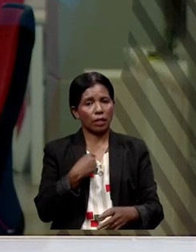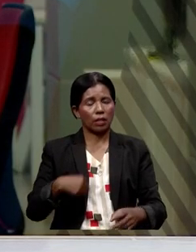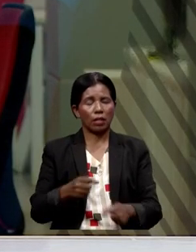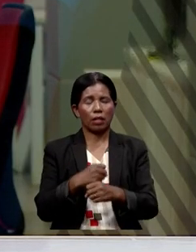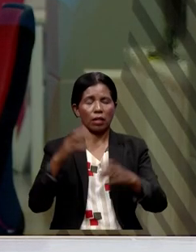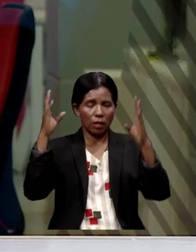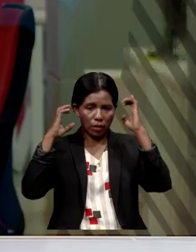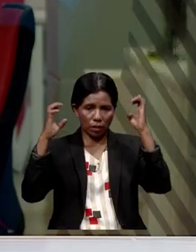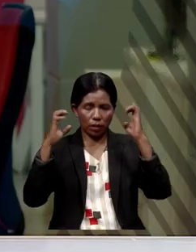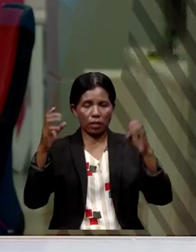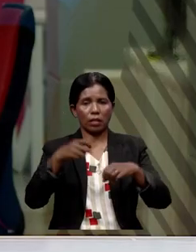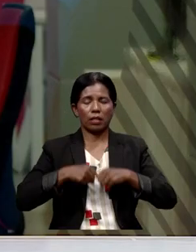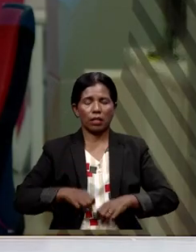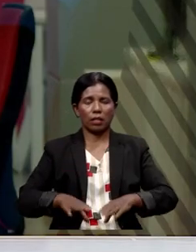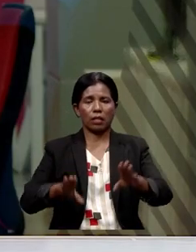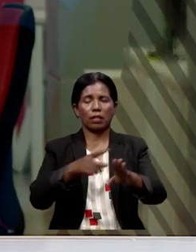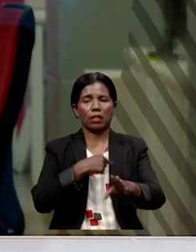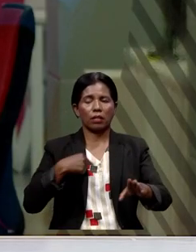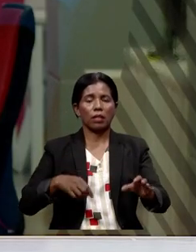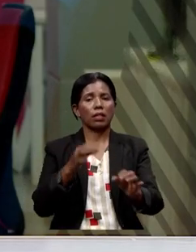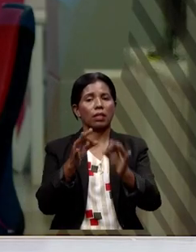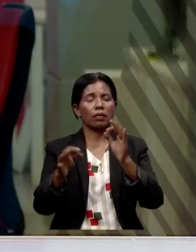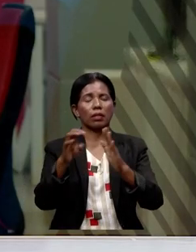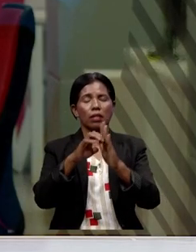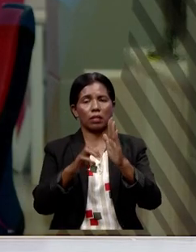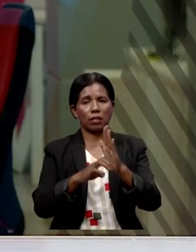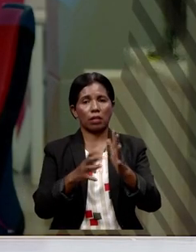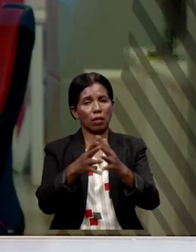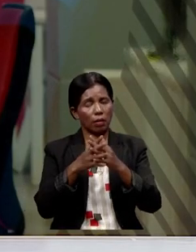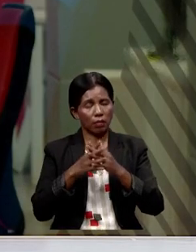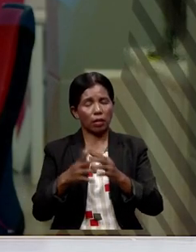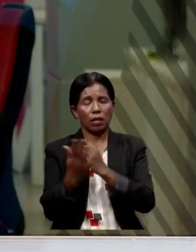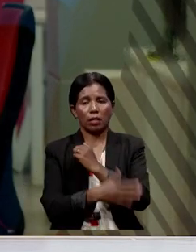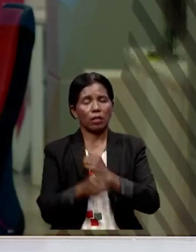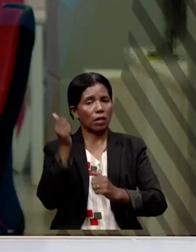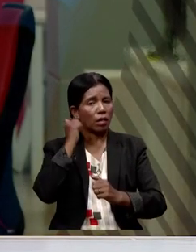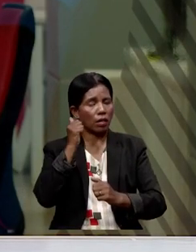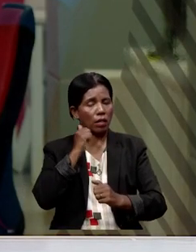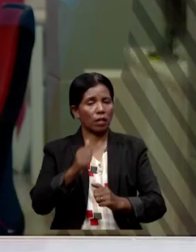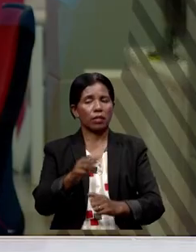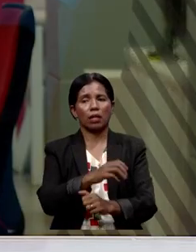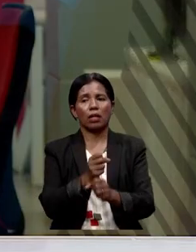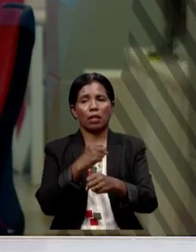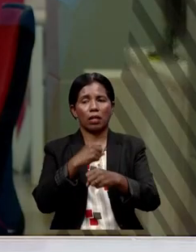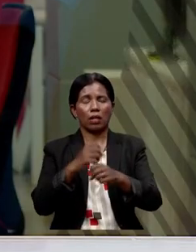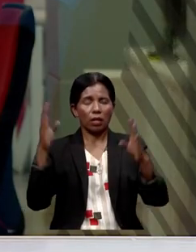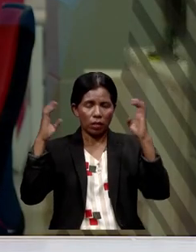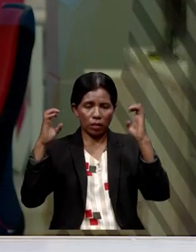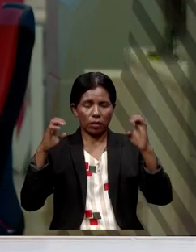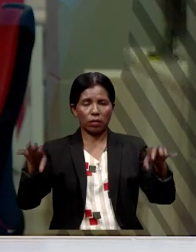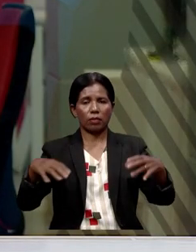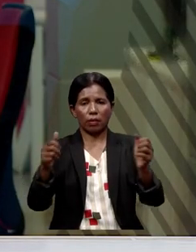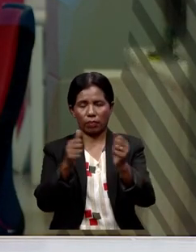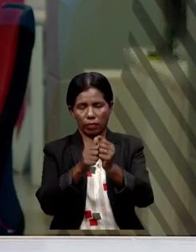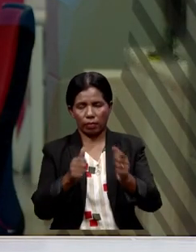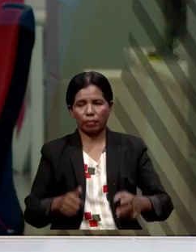exercício marítimo e ataques na China Sul, enquanto Estados Unidos da América, na nação Ásia-Pacífico, realiza exercício conjunto.